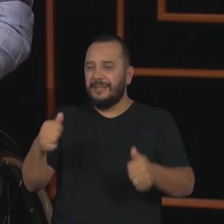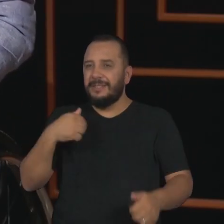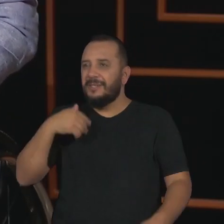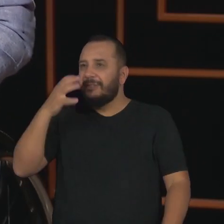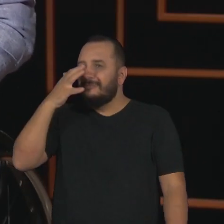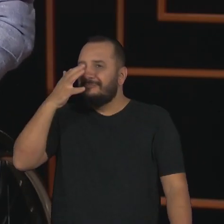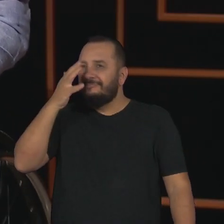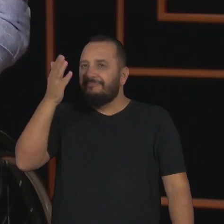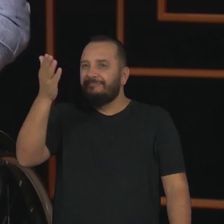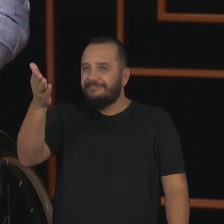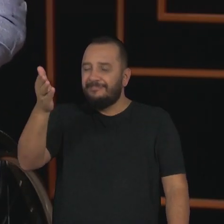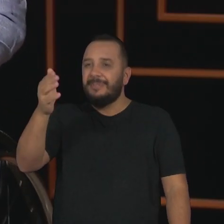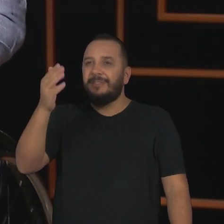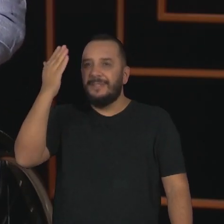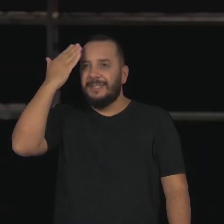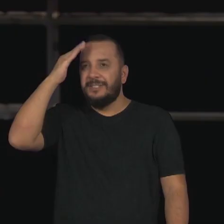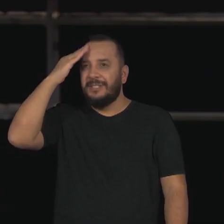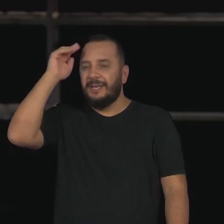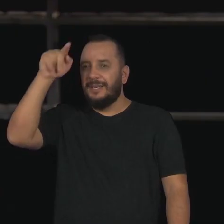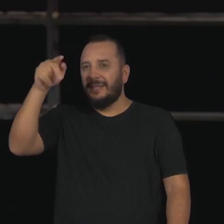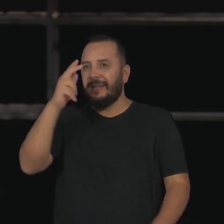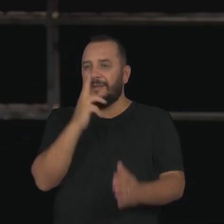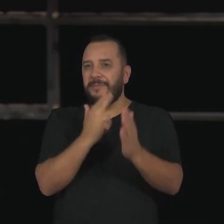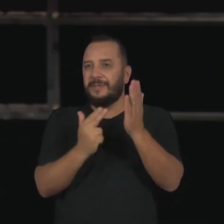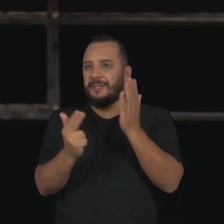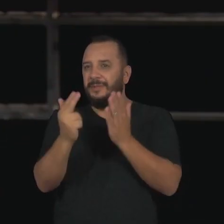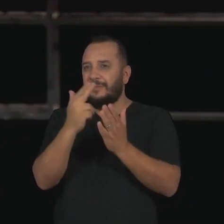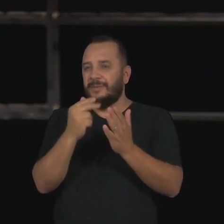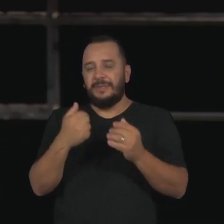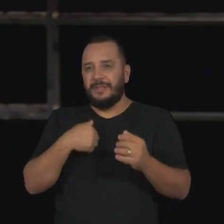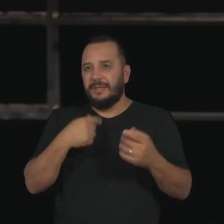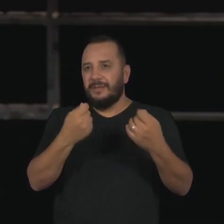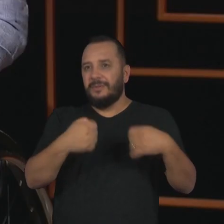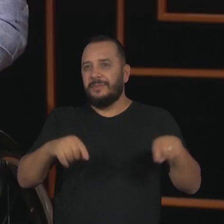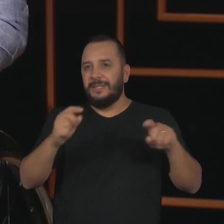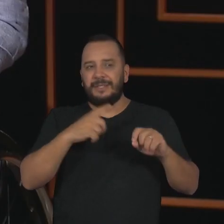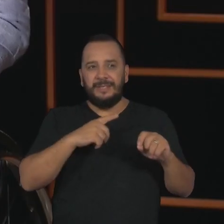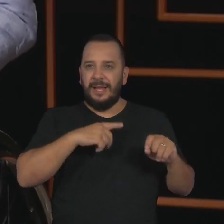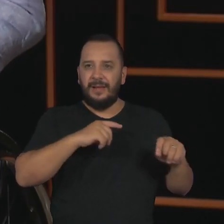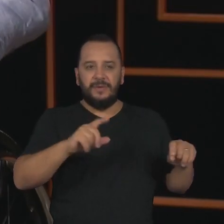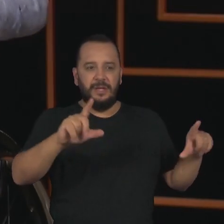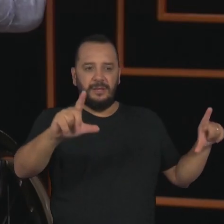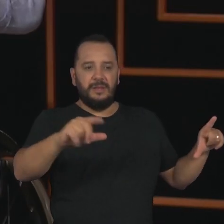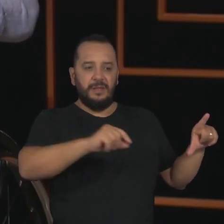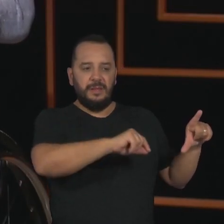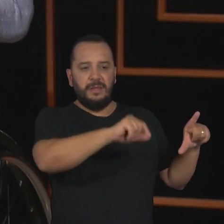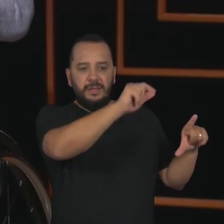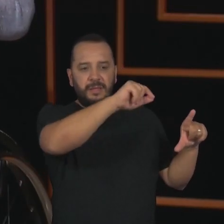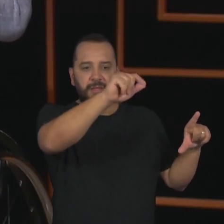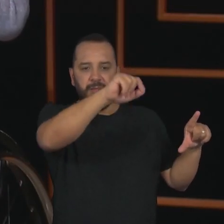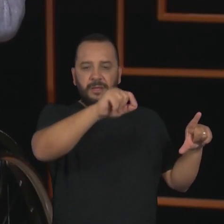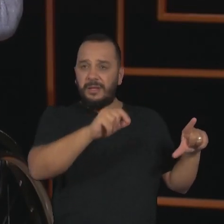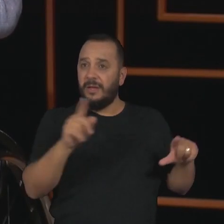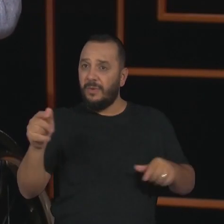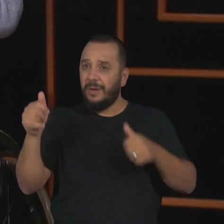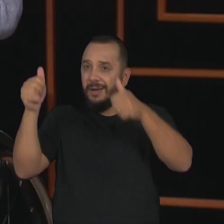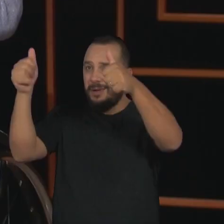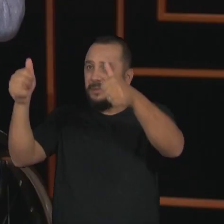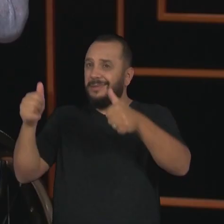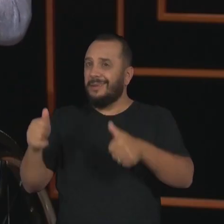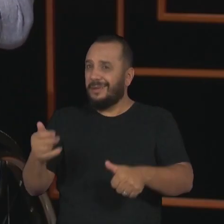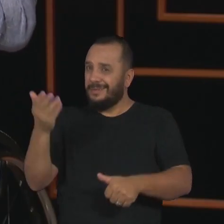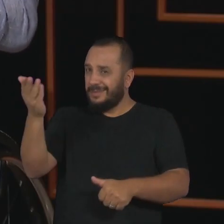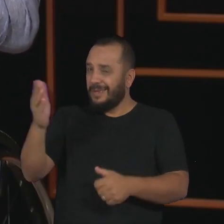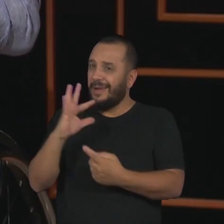entender que aquilo era pintura. Eu não precisava de uma tela. Eu comecei a usar